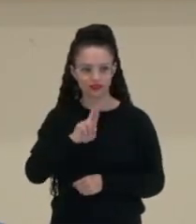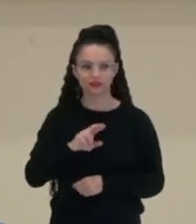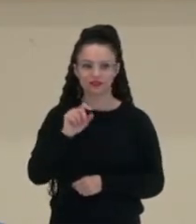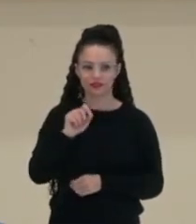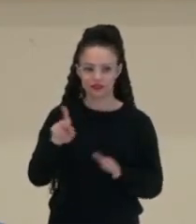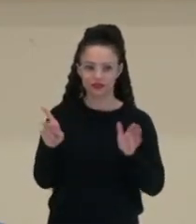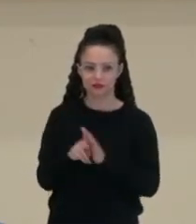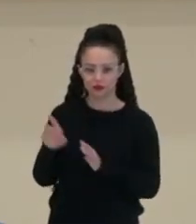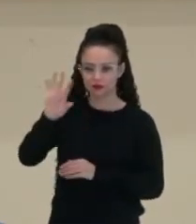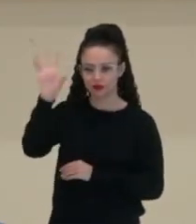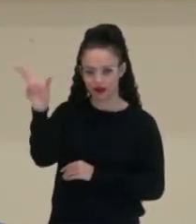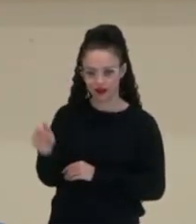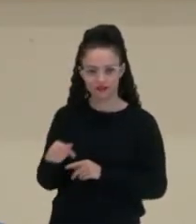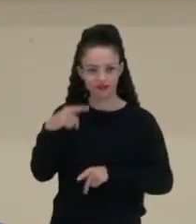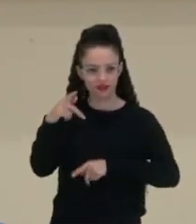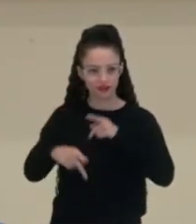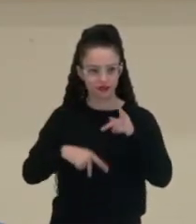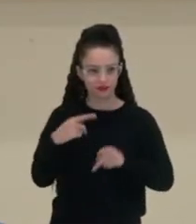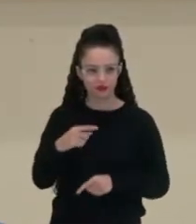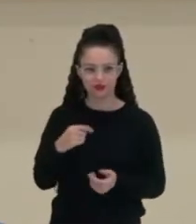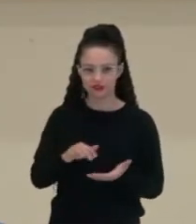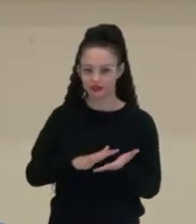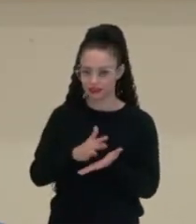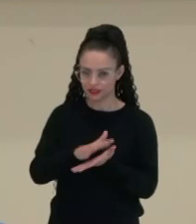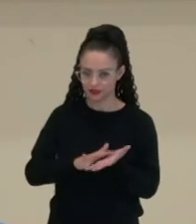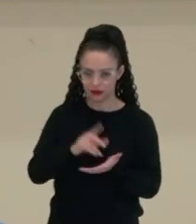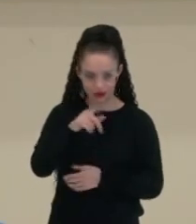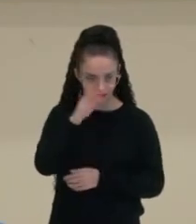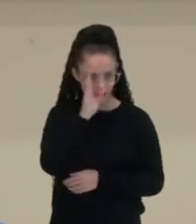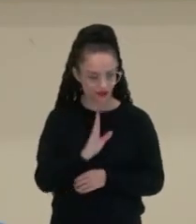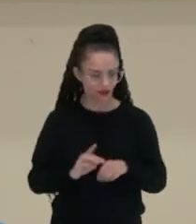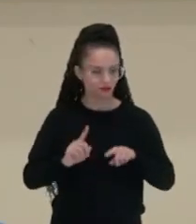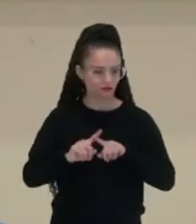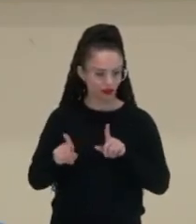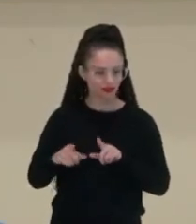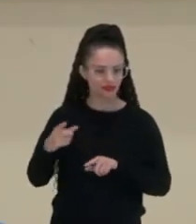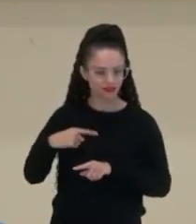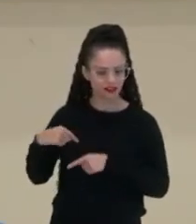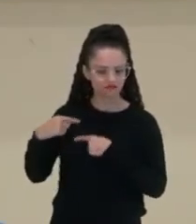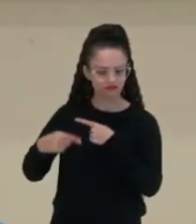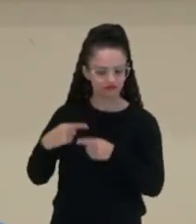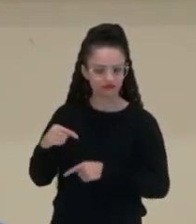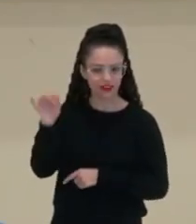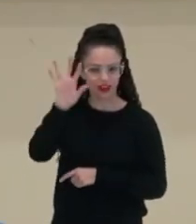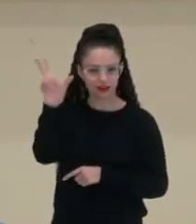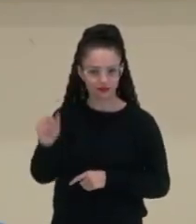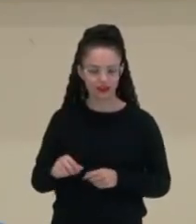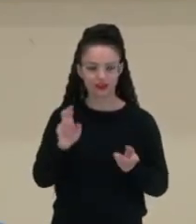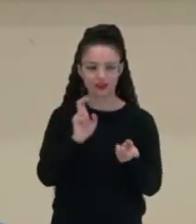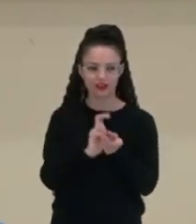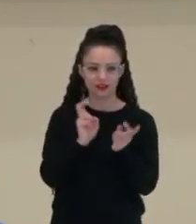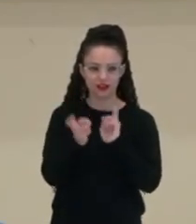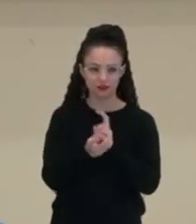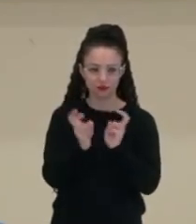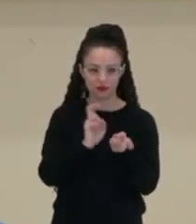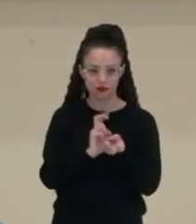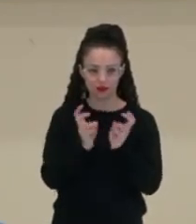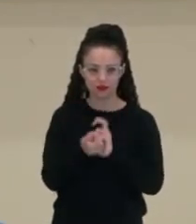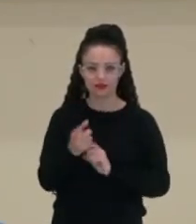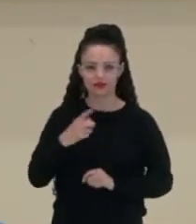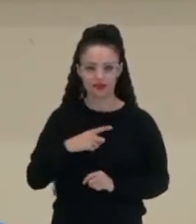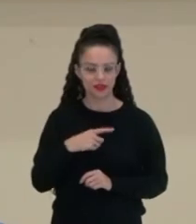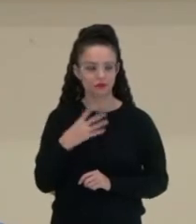dos povos africanos, né? O nosso samba, que é brasileiro, mas tem raízes africanas, né? Nossa capoeira, enfim, a gente tem